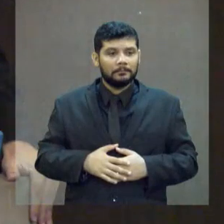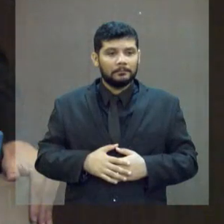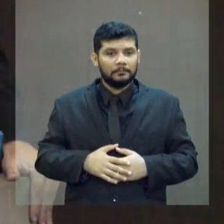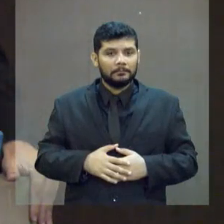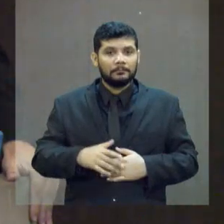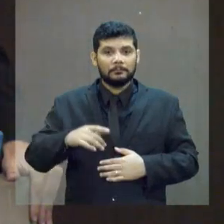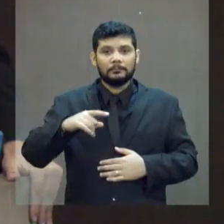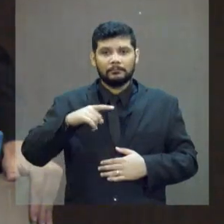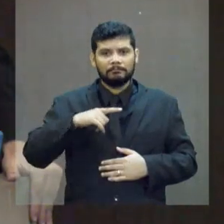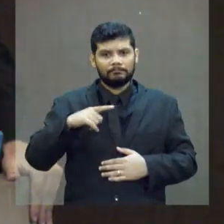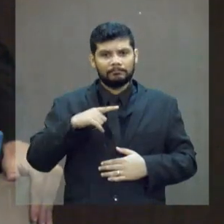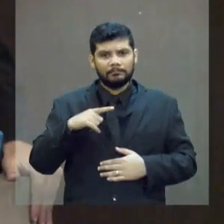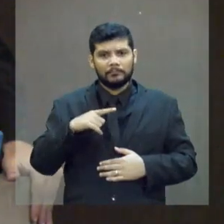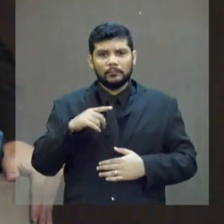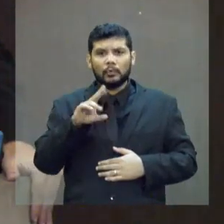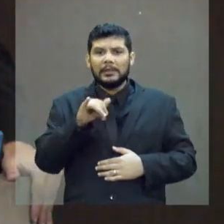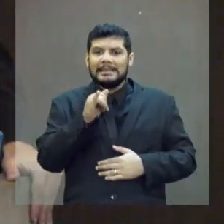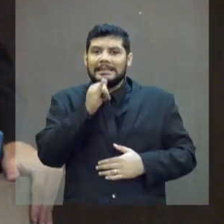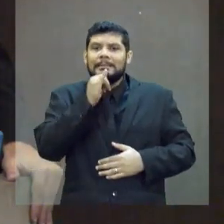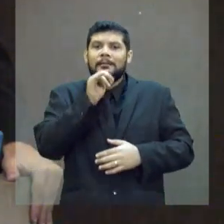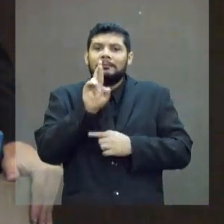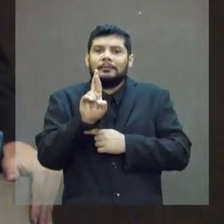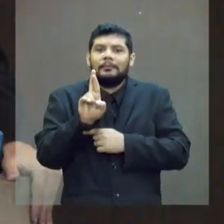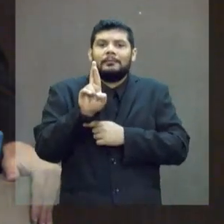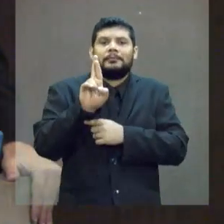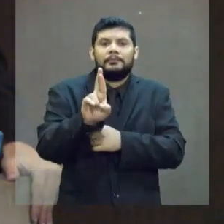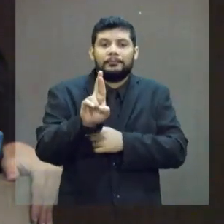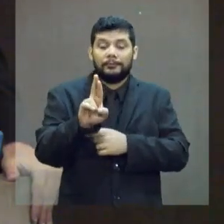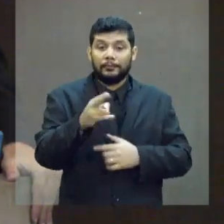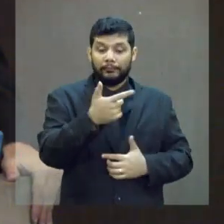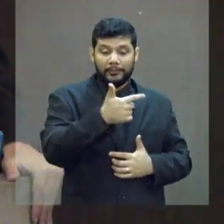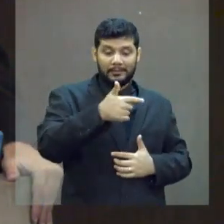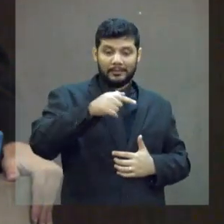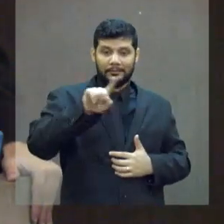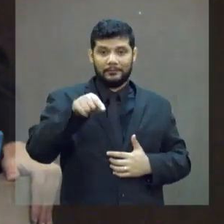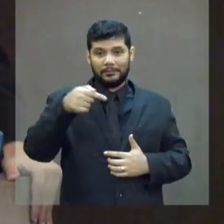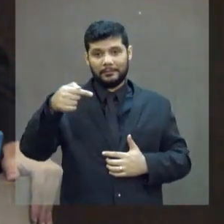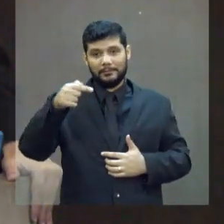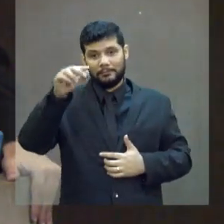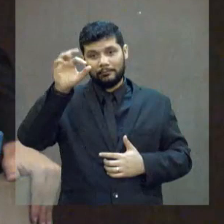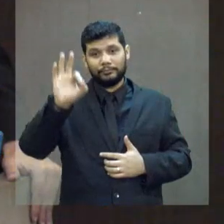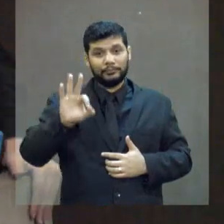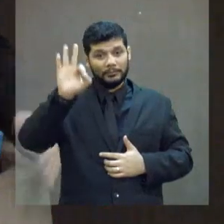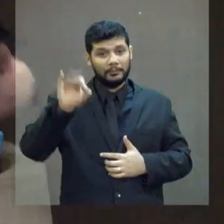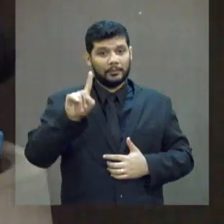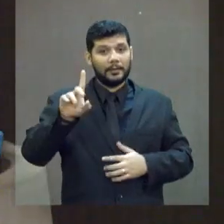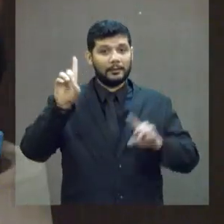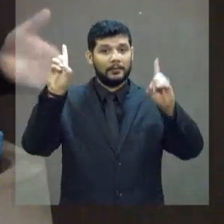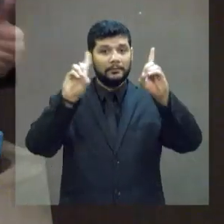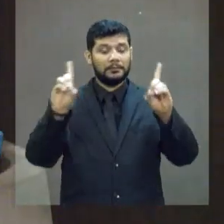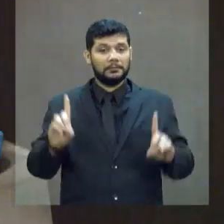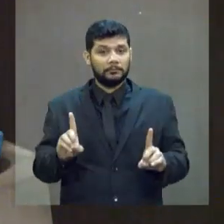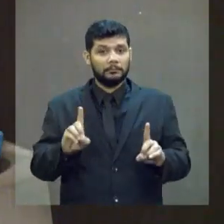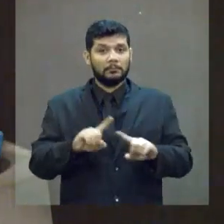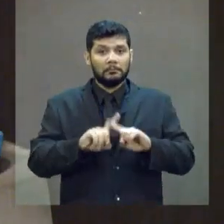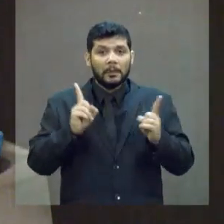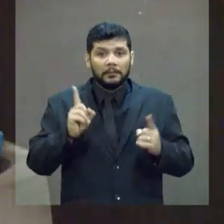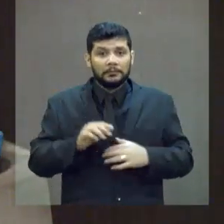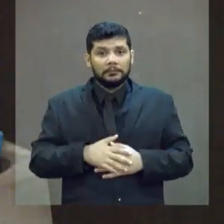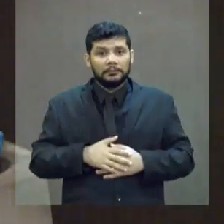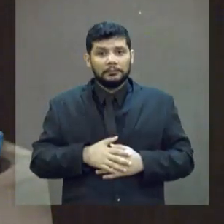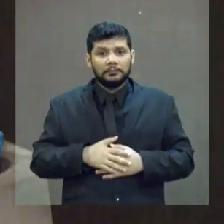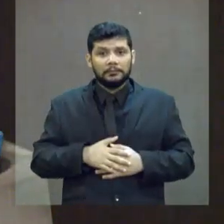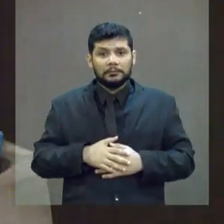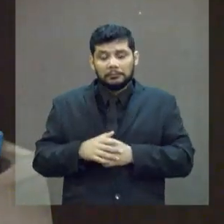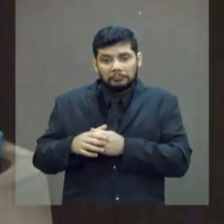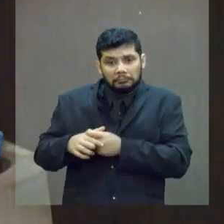uma sub-representação. A sociedade cearense tem 27,7% de pessoas com deficiência, mas ela não tem um número muito